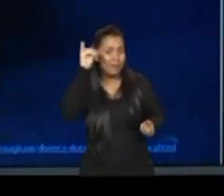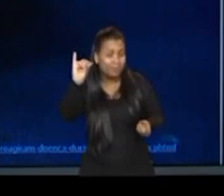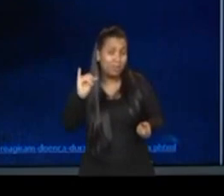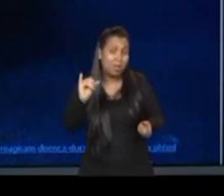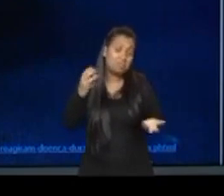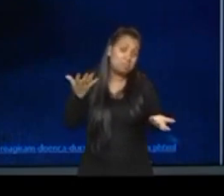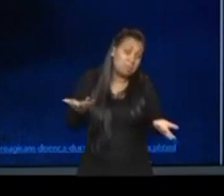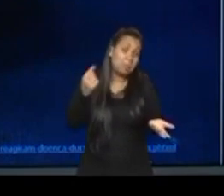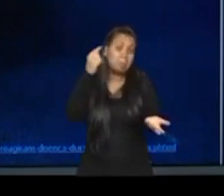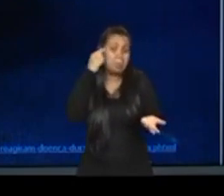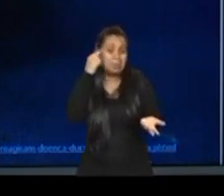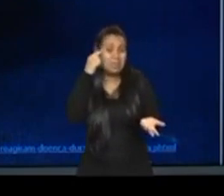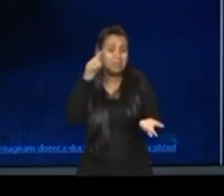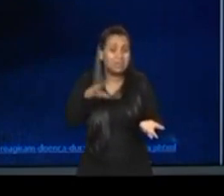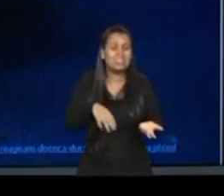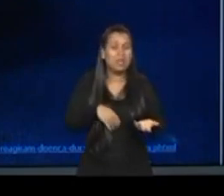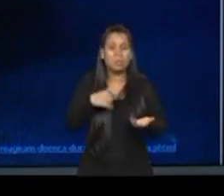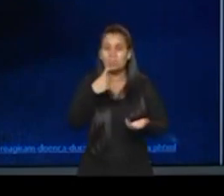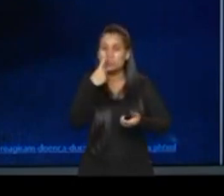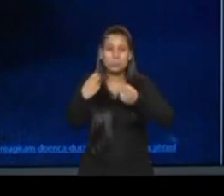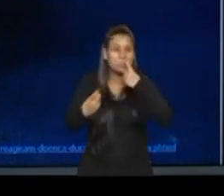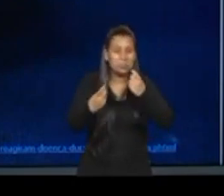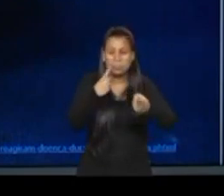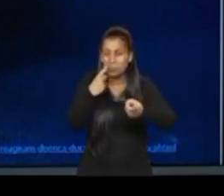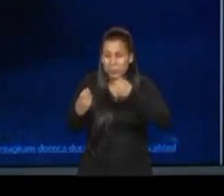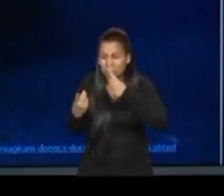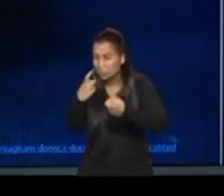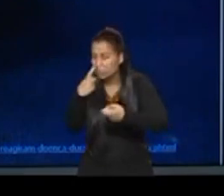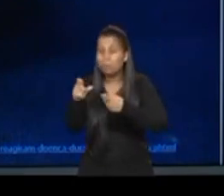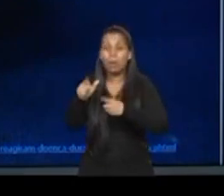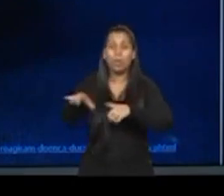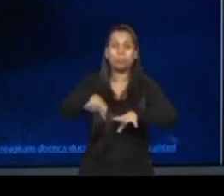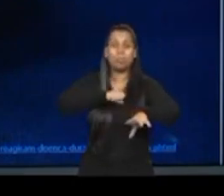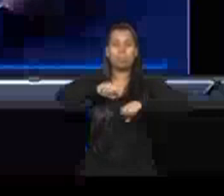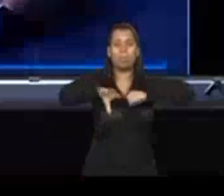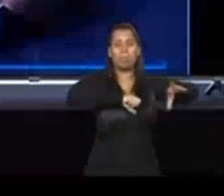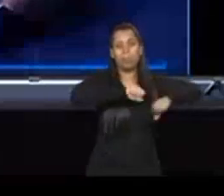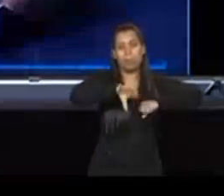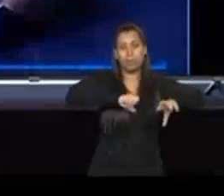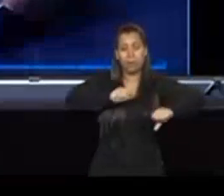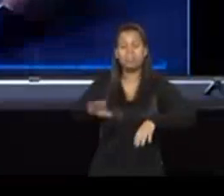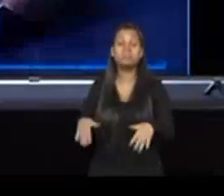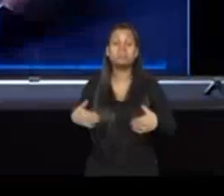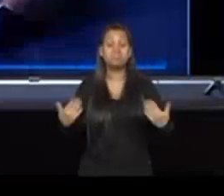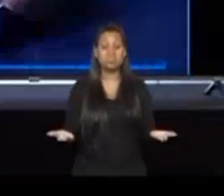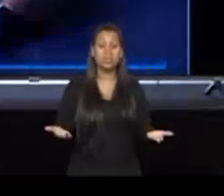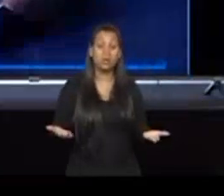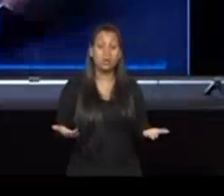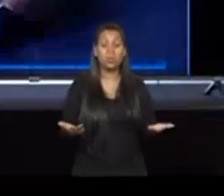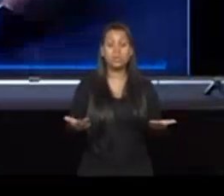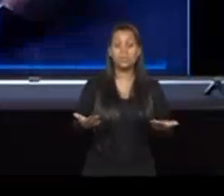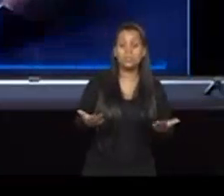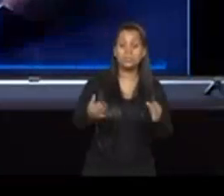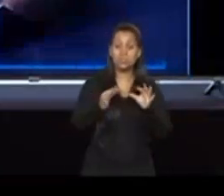doença, acreditava-se que aquele odor de corpos espalhados era o que contaminava as pessoas. Então tinha essa distância aqui na